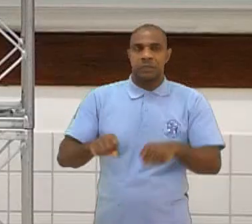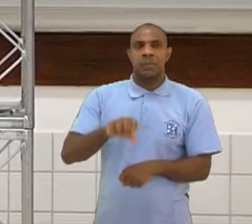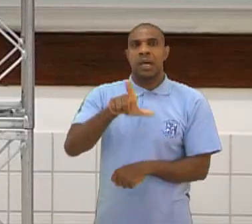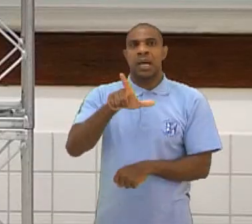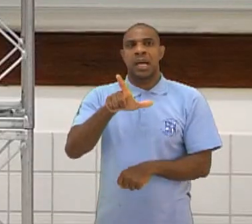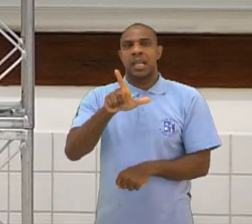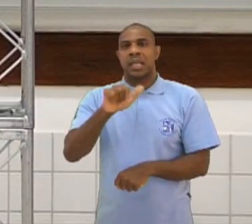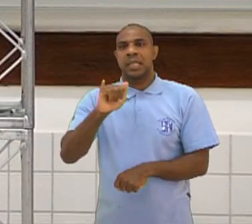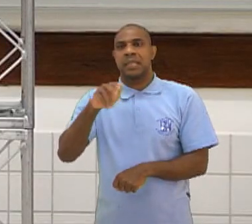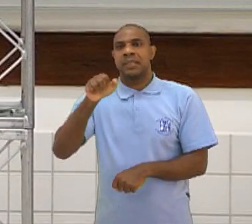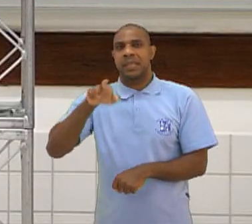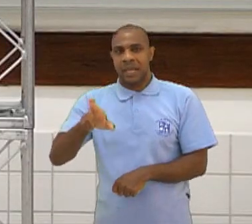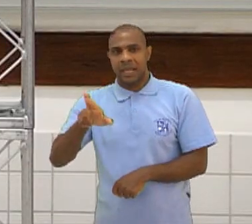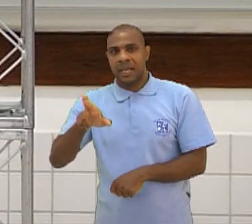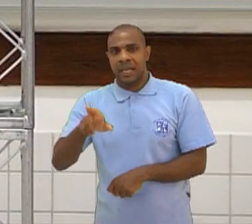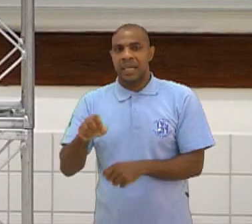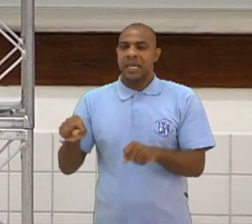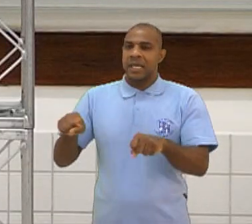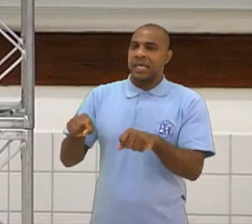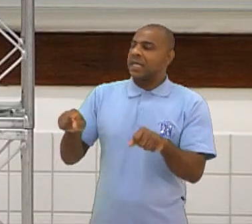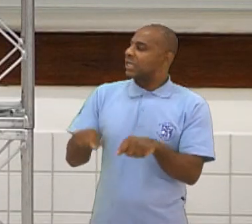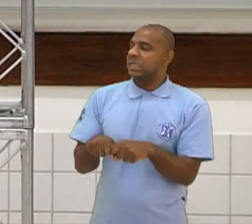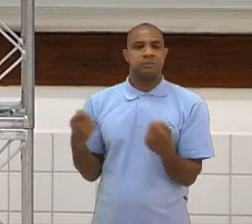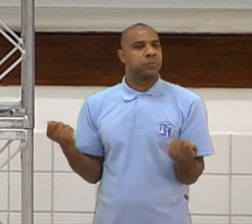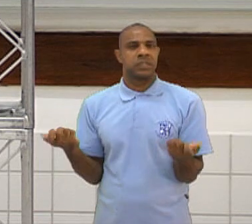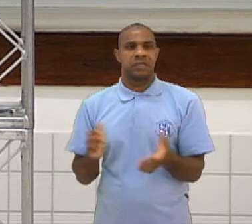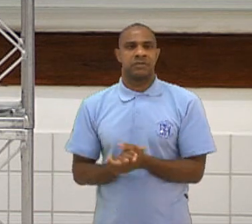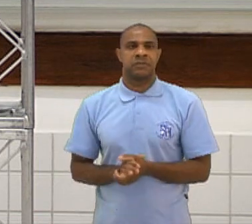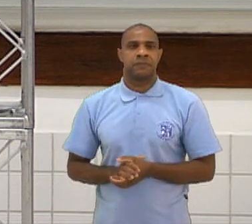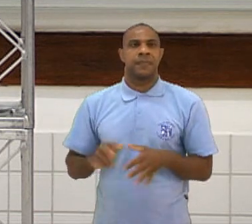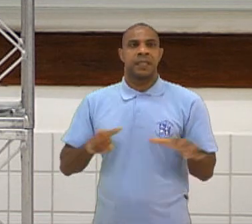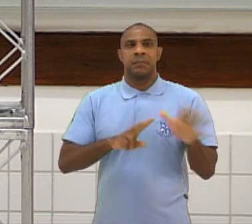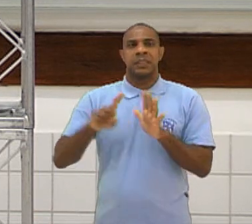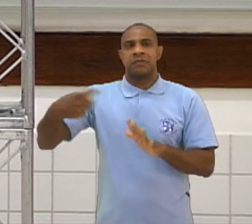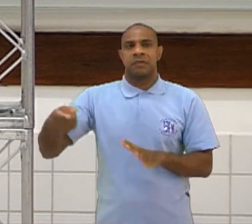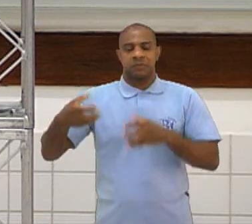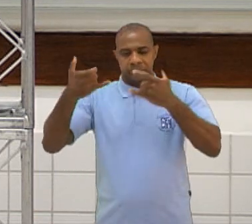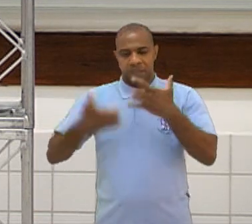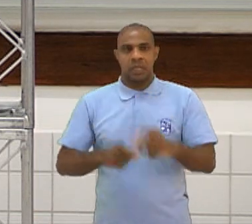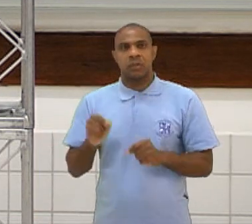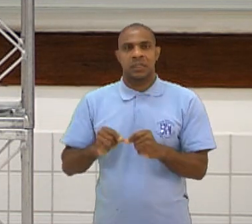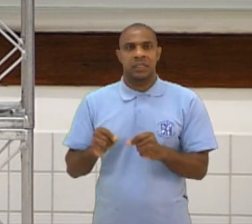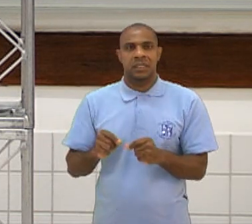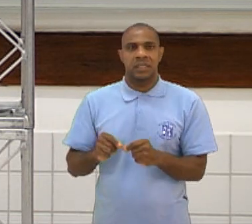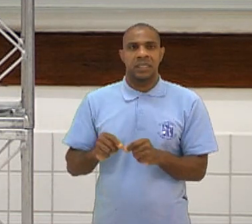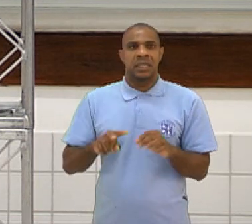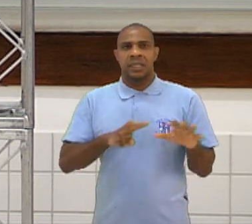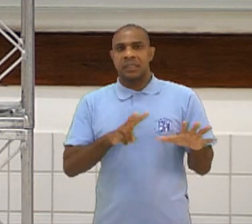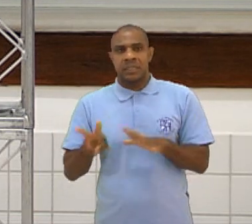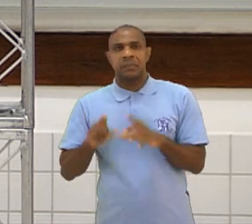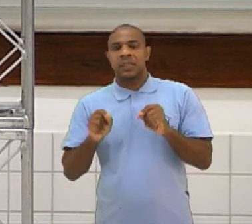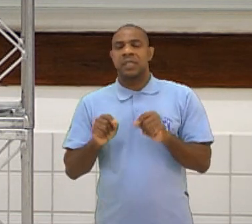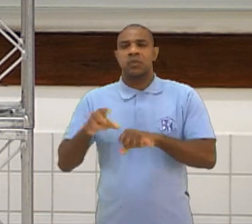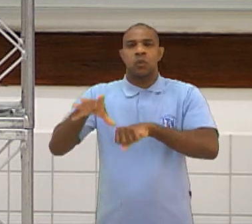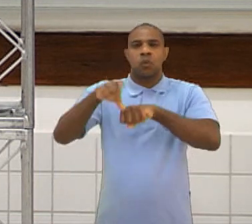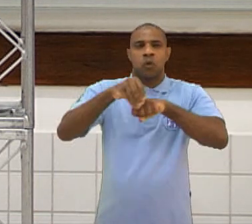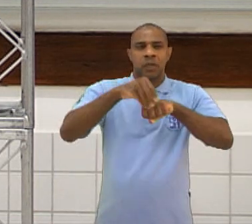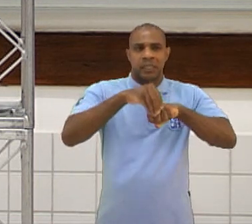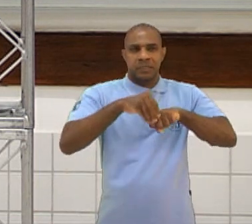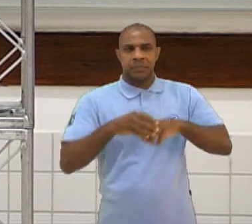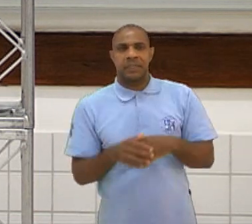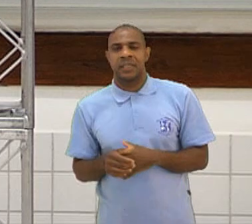solução. Matematicamente falando, a solução é apresentada dessa forma, certo? Então, em todos aqueles exercícios,